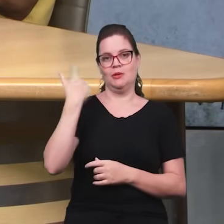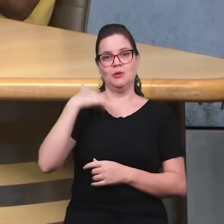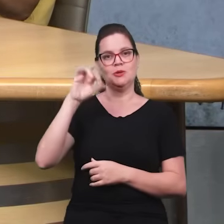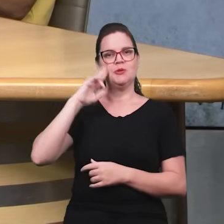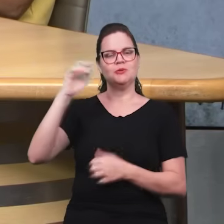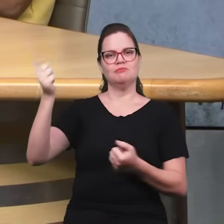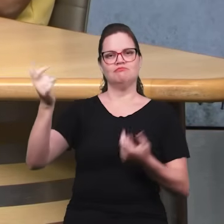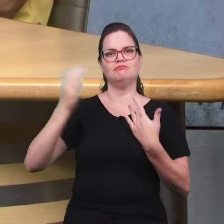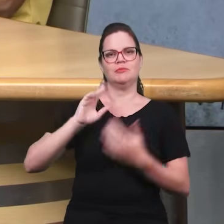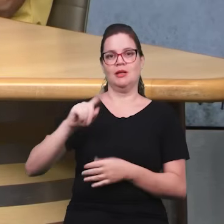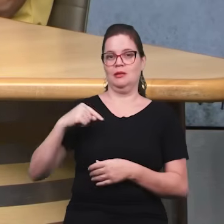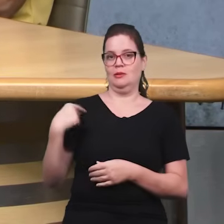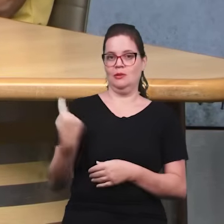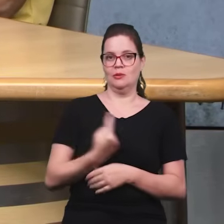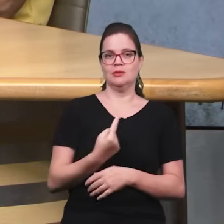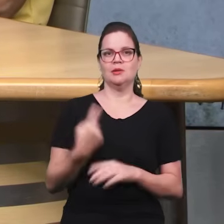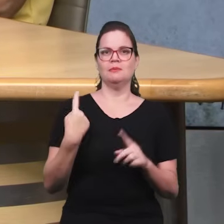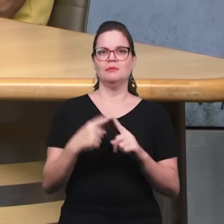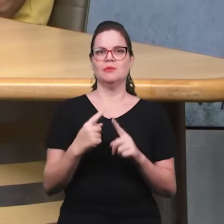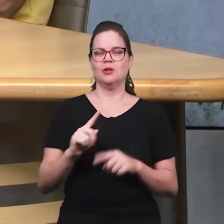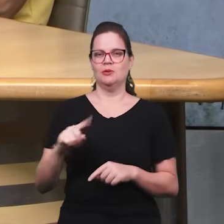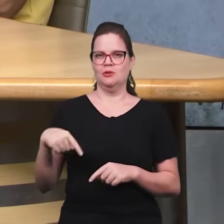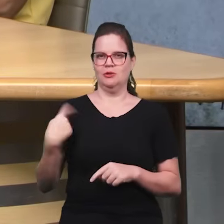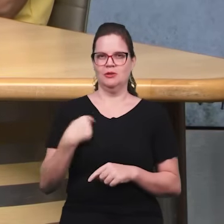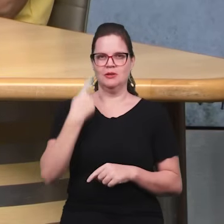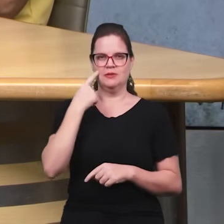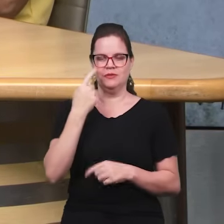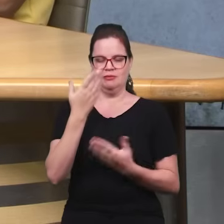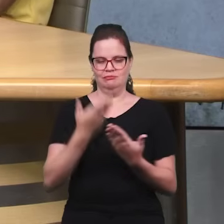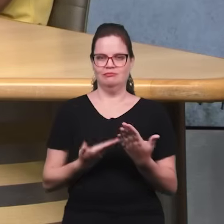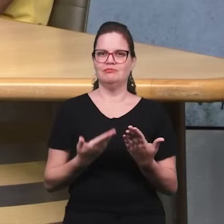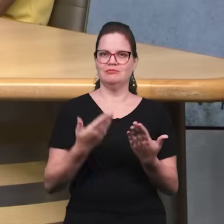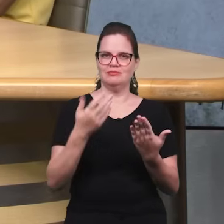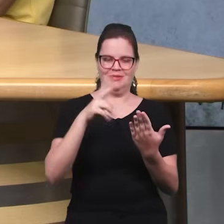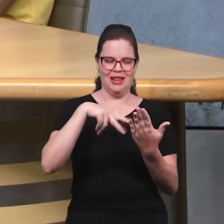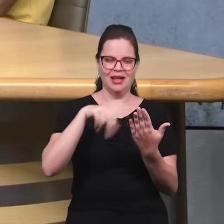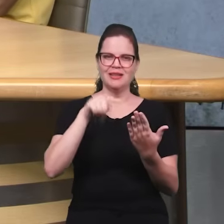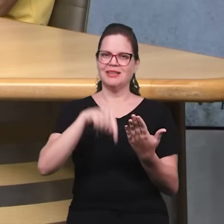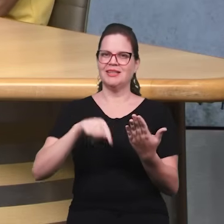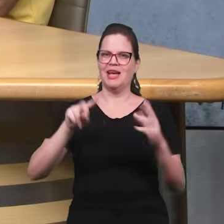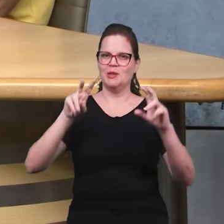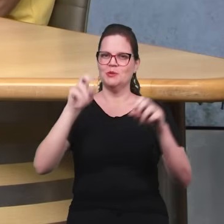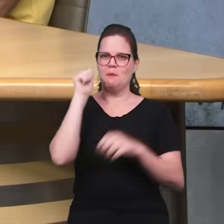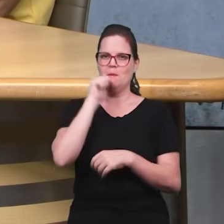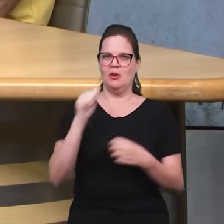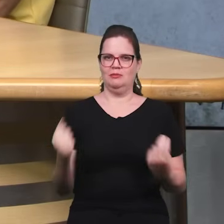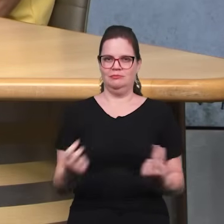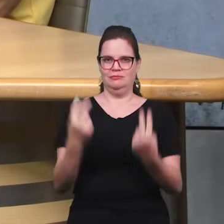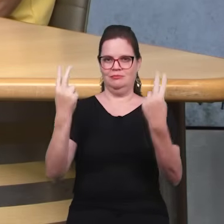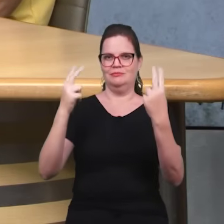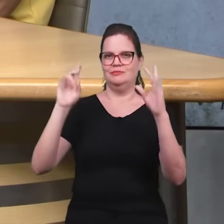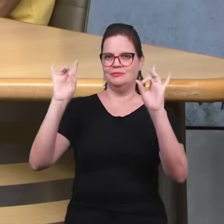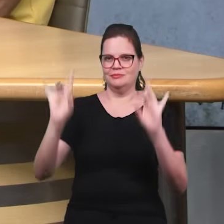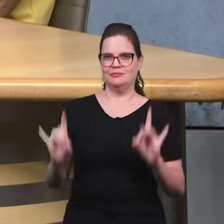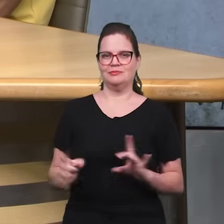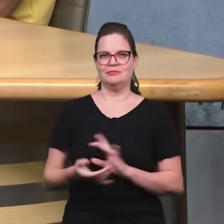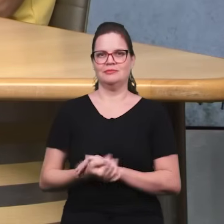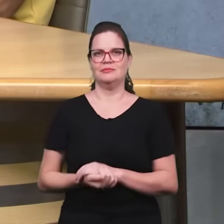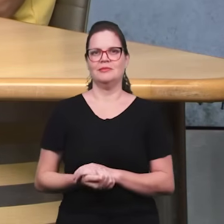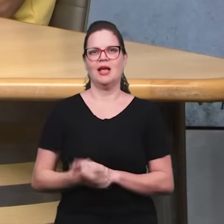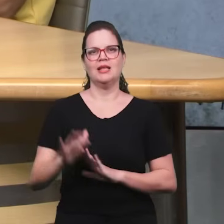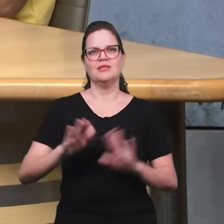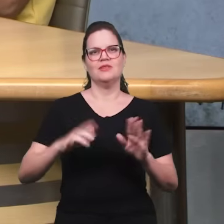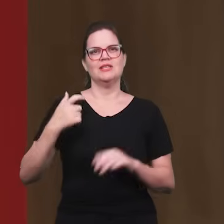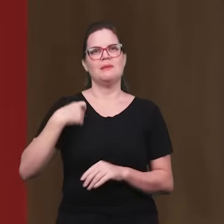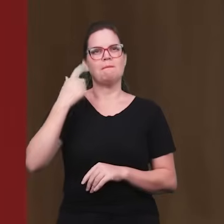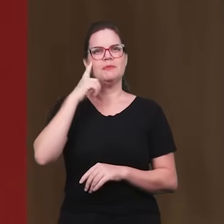a gente analisa, como a gente tem aprendido aqui sobre essa mulher virtuosa, muitas podem estar até